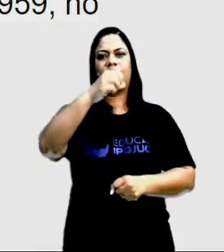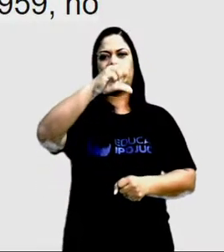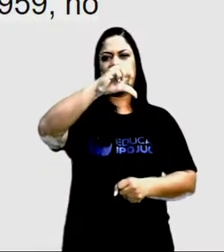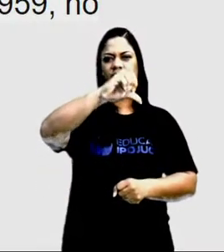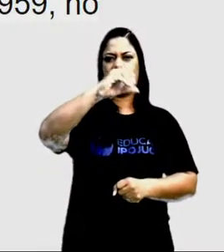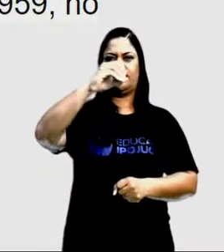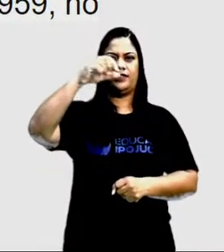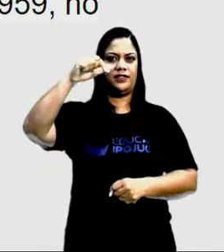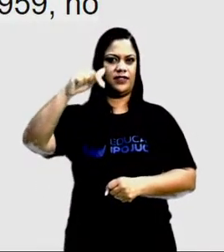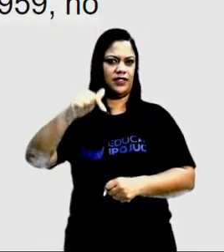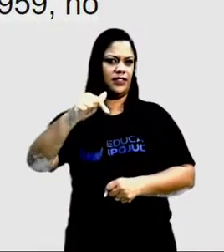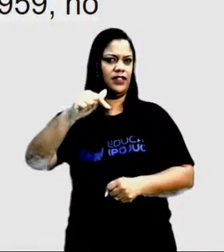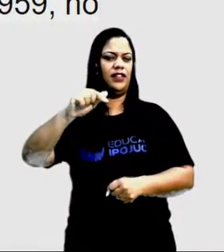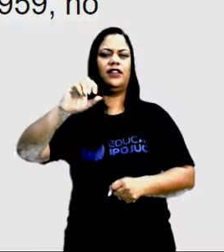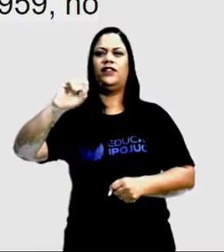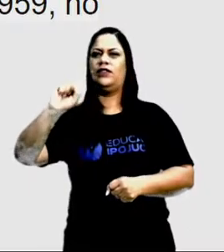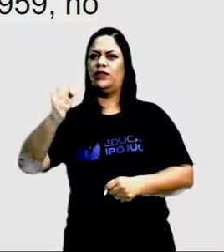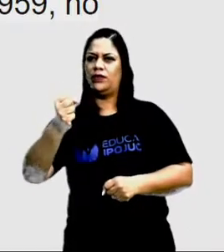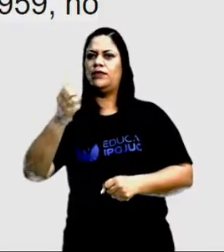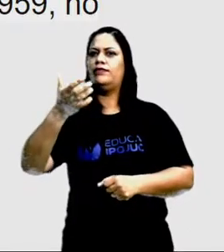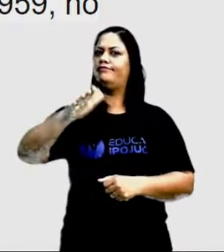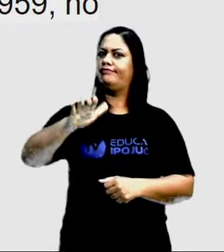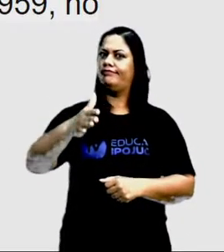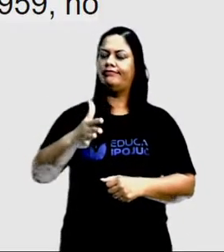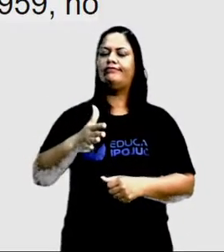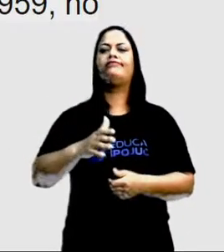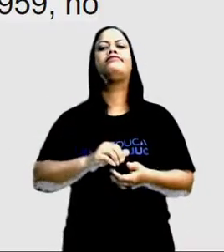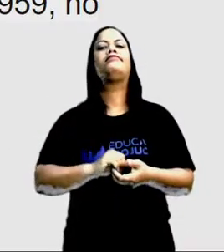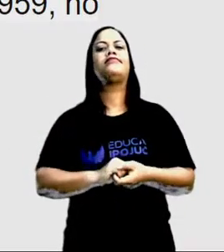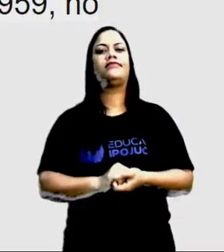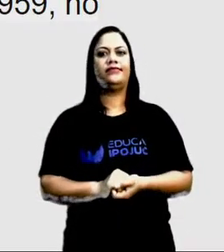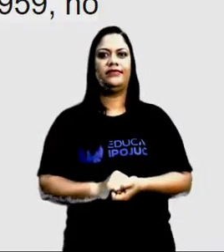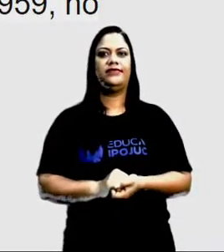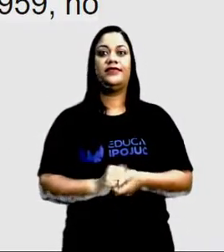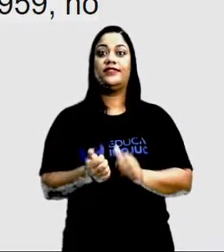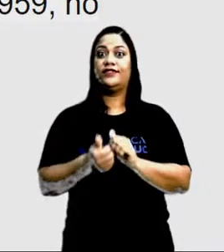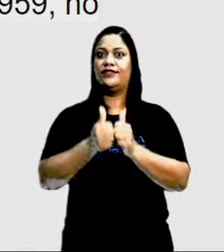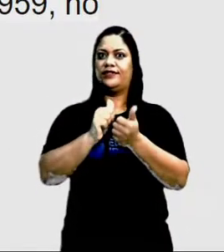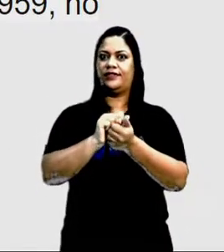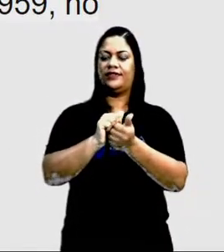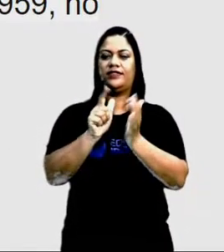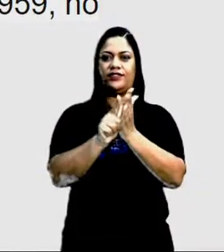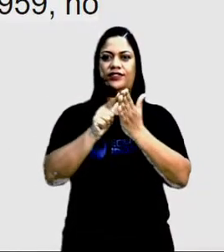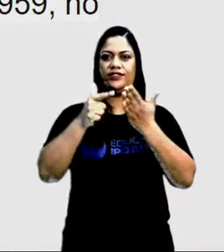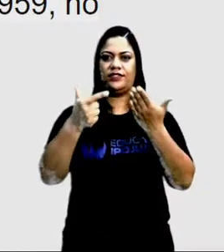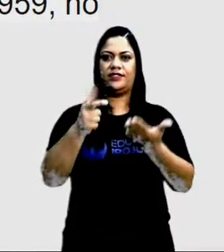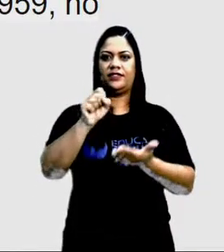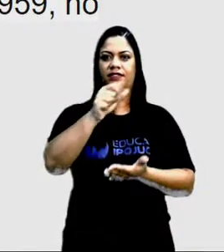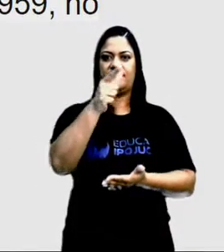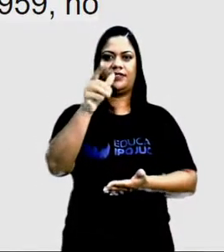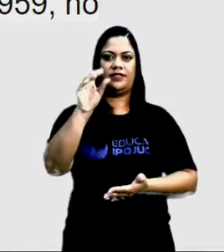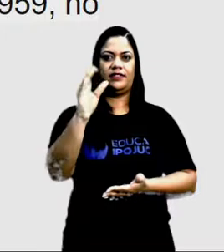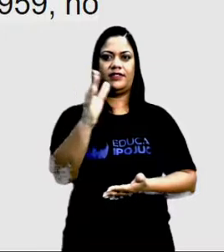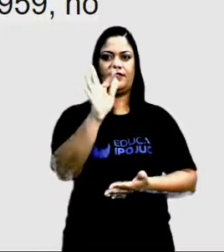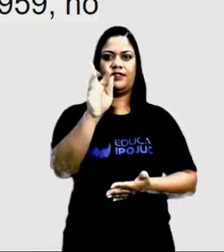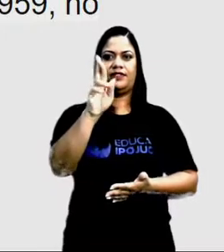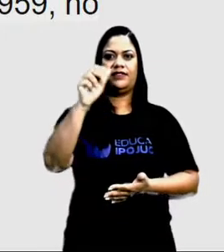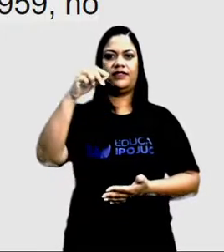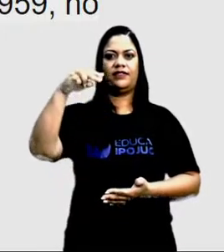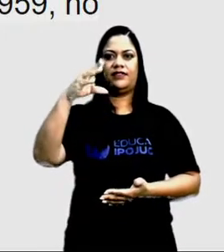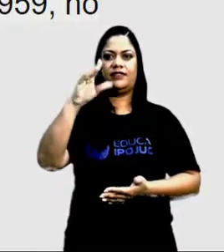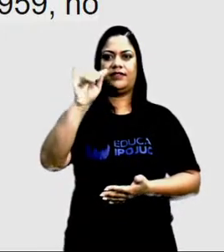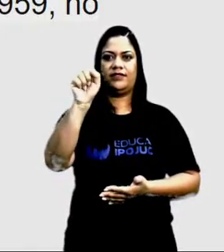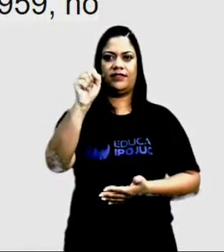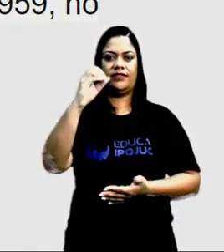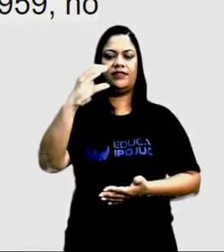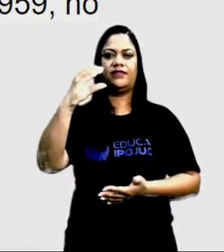1907, 1908, publicados diariamente na página de esportes do jornal São Francisco. Esse jornal, ele